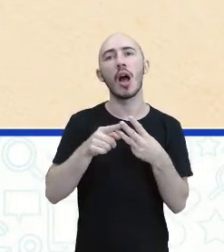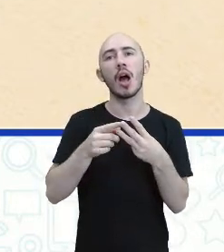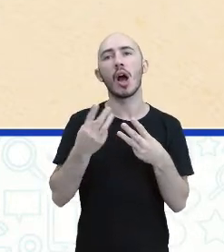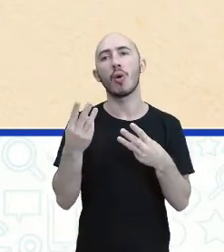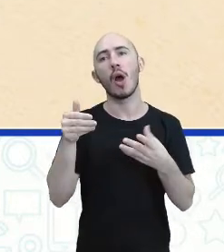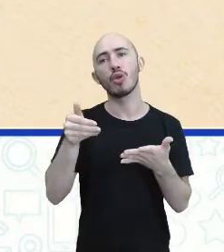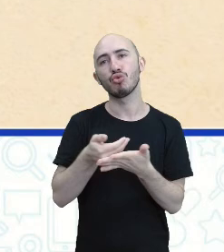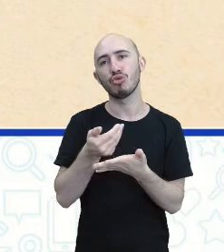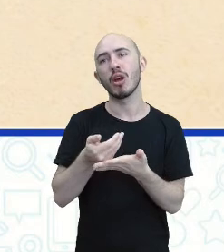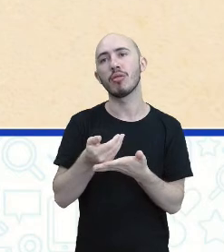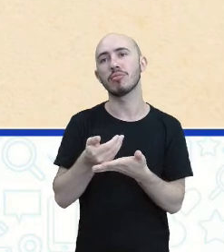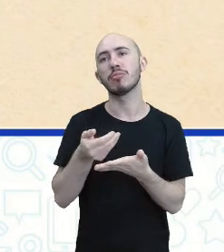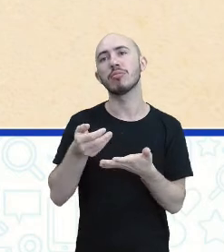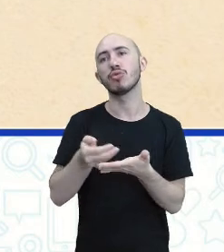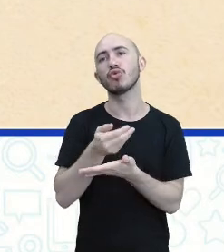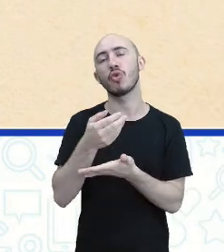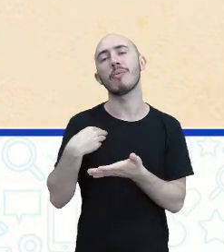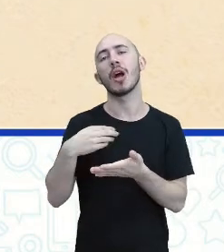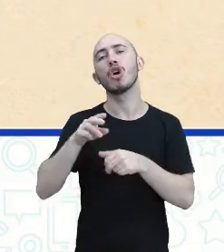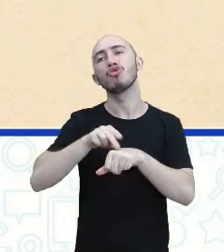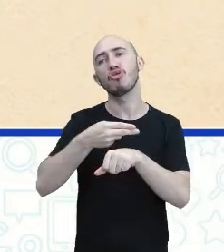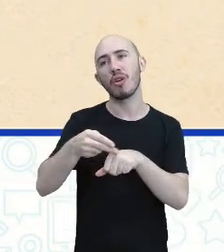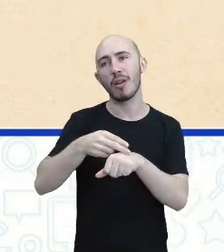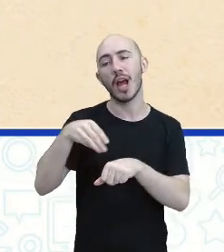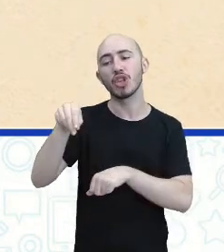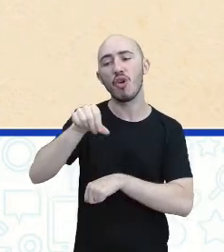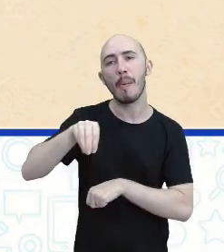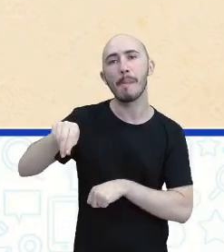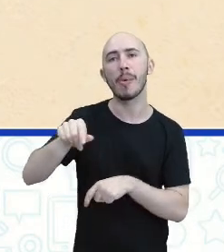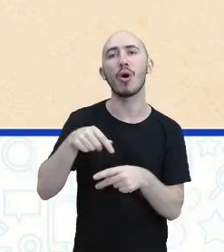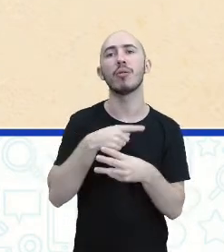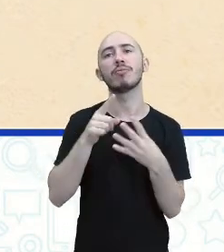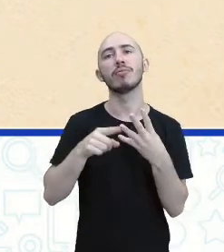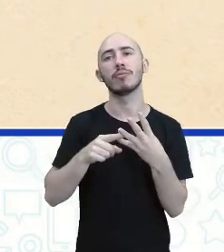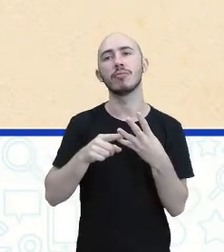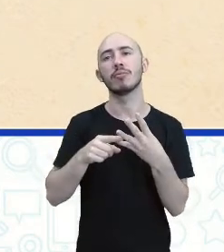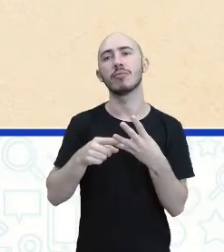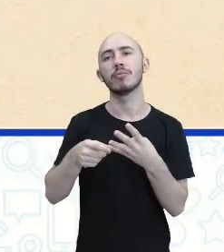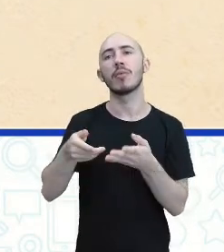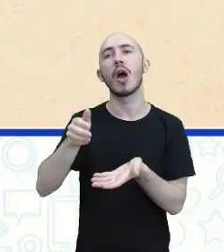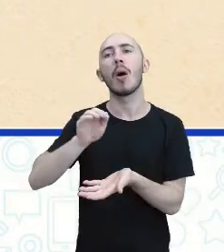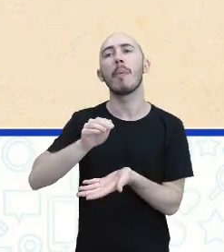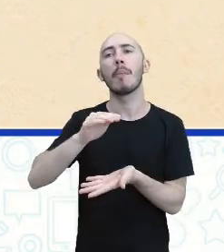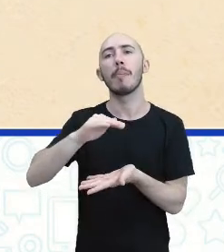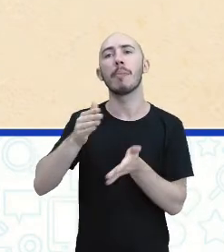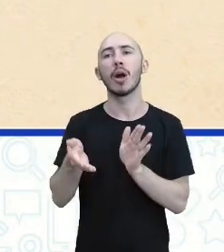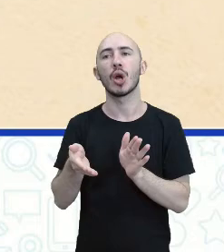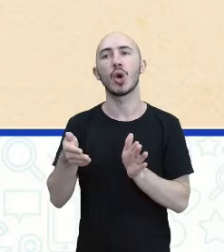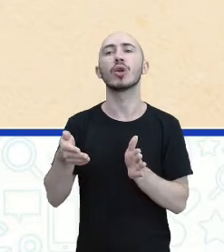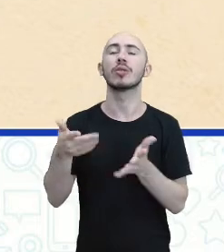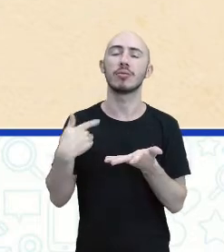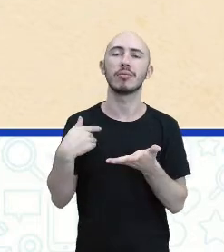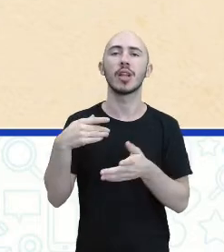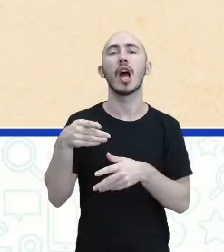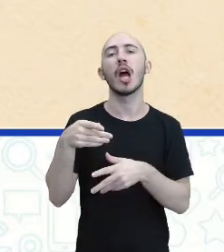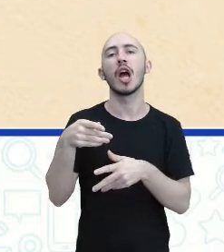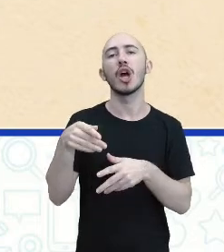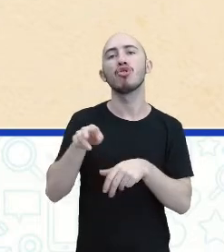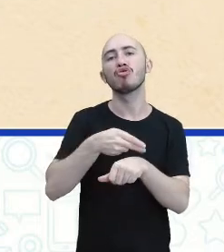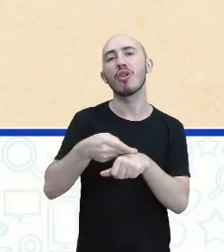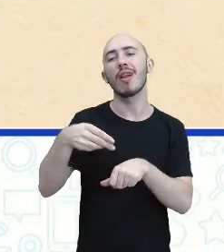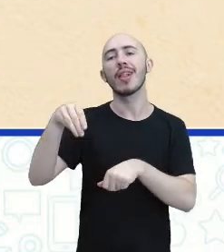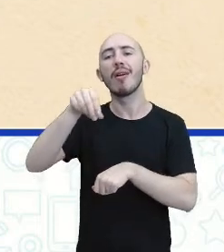bolinhas. Então, esses são os ingredientes. E a estrutura da receita normalmente faz com que ela seja dividida justamente